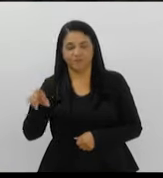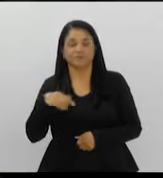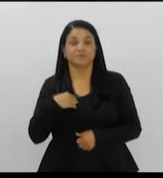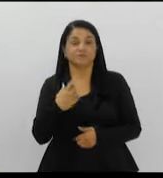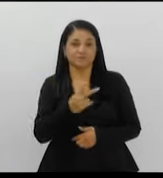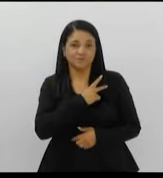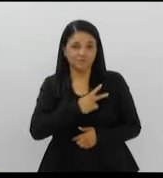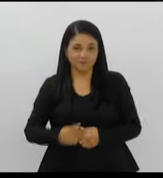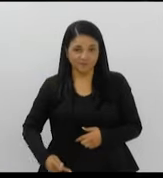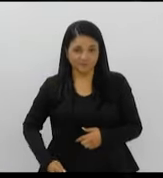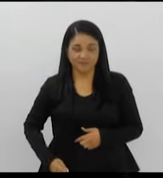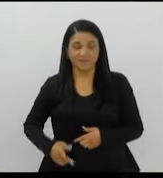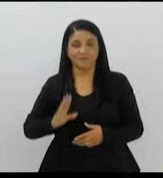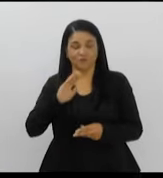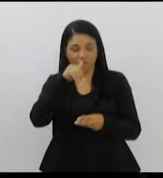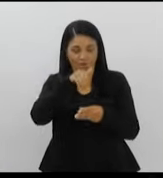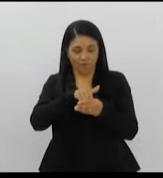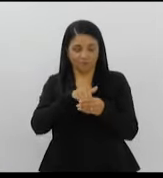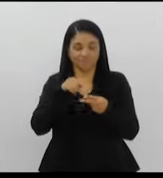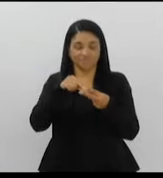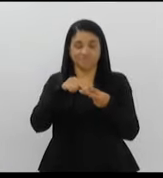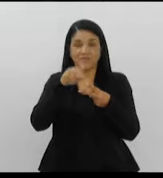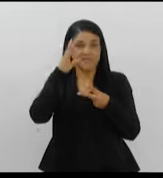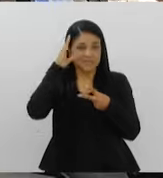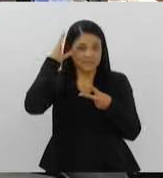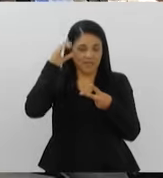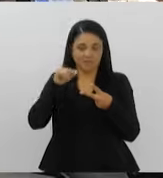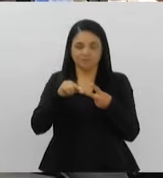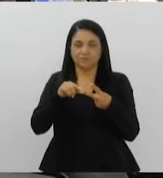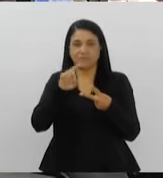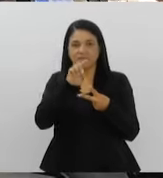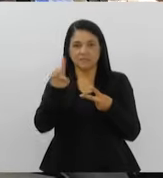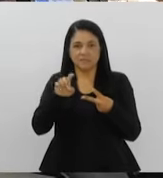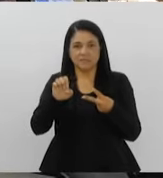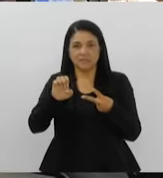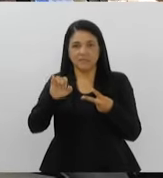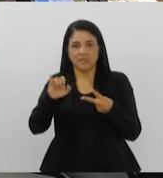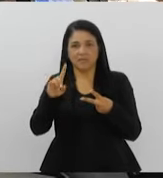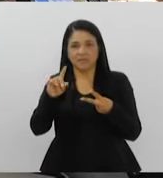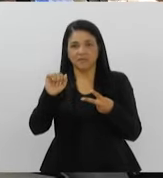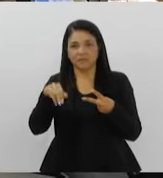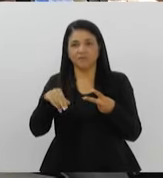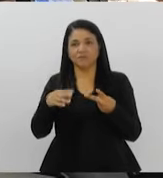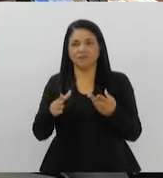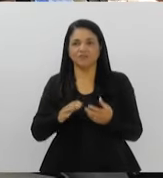Presidente, na Célia Jordão e na Zeidan. Aí, bem.